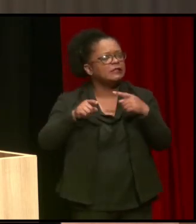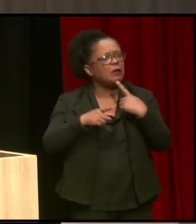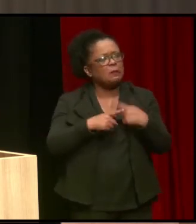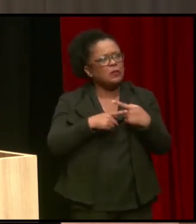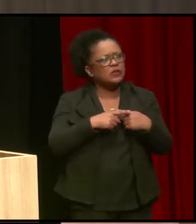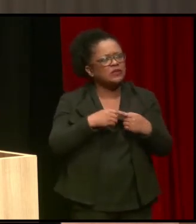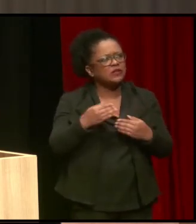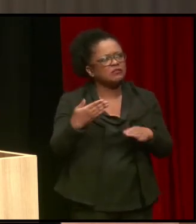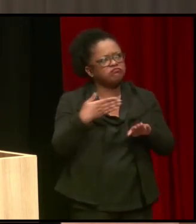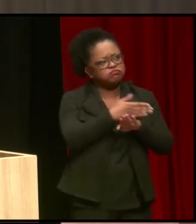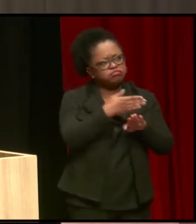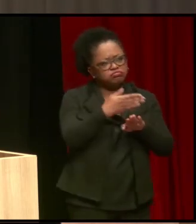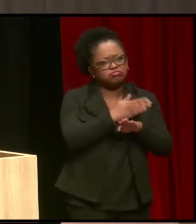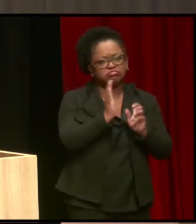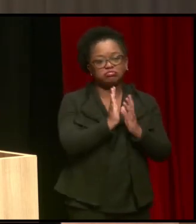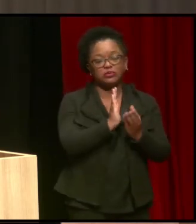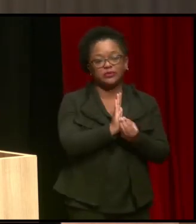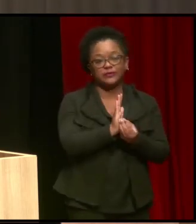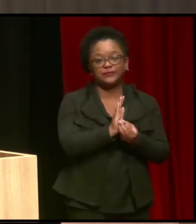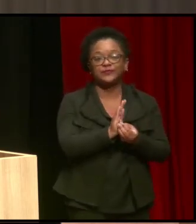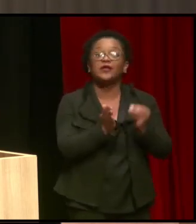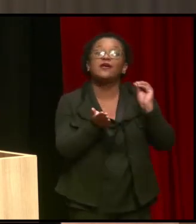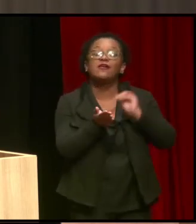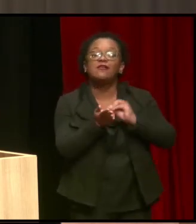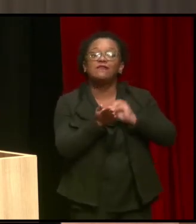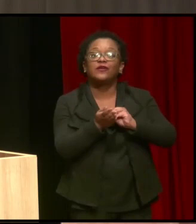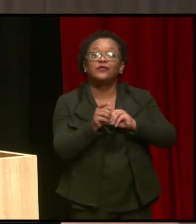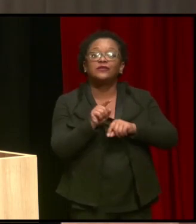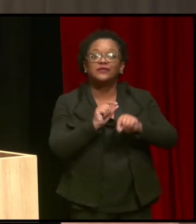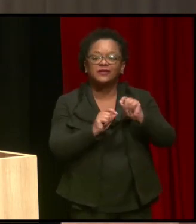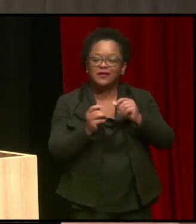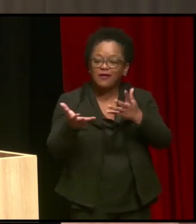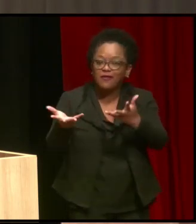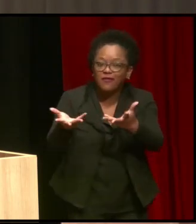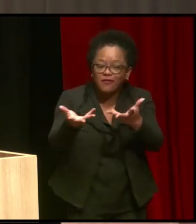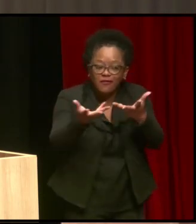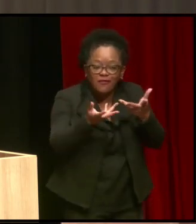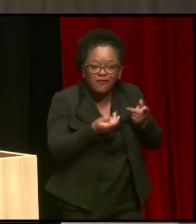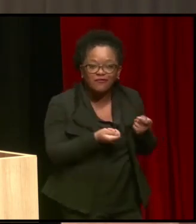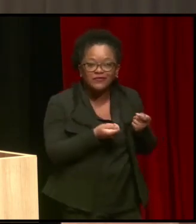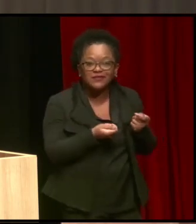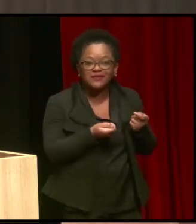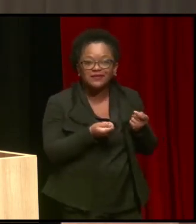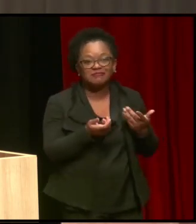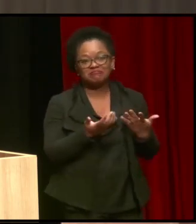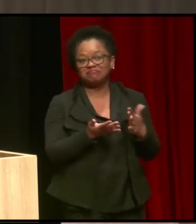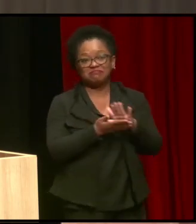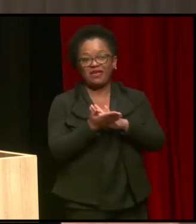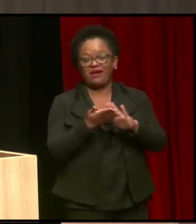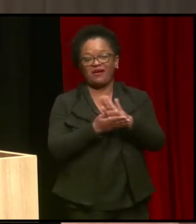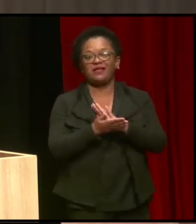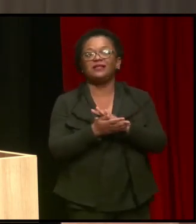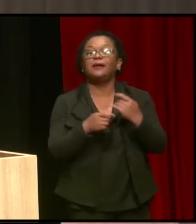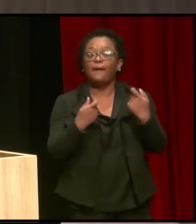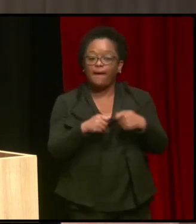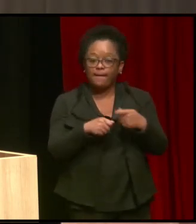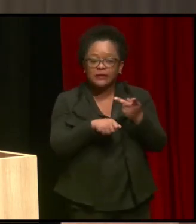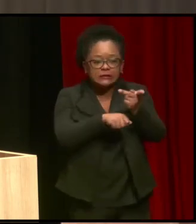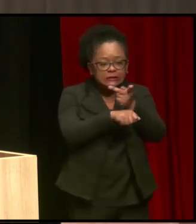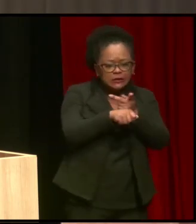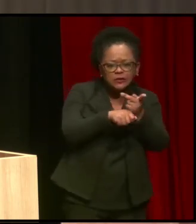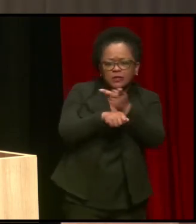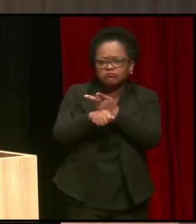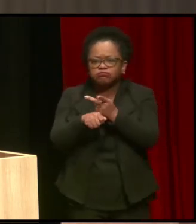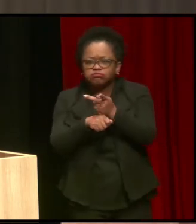vir na igreja. Esse é um detalhe, né? Quem não convida, não recebe visitante, a gente tem que ir atrás deles. Mas eu